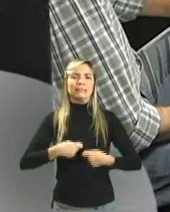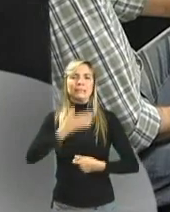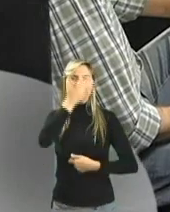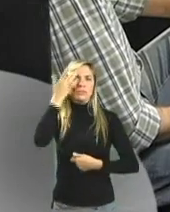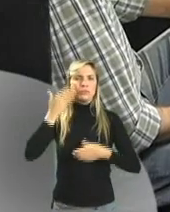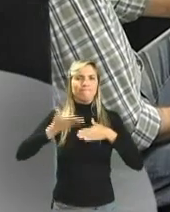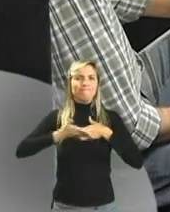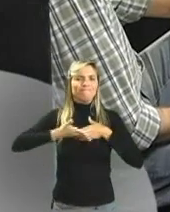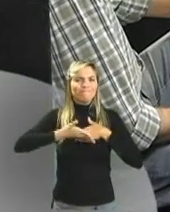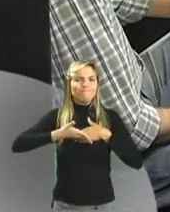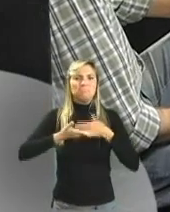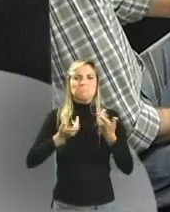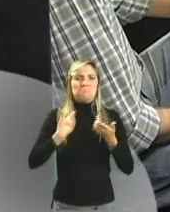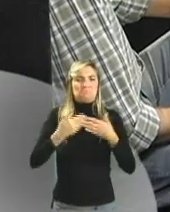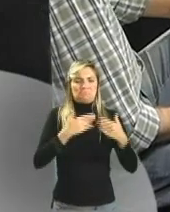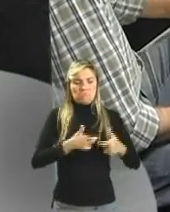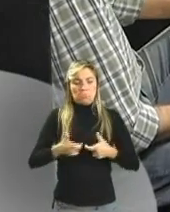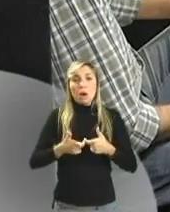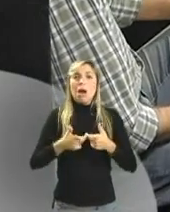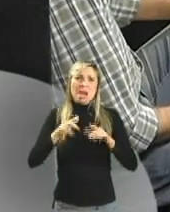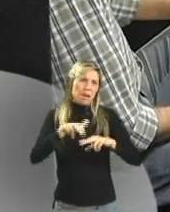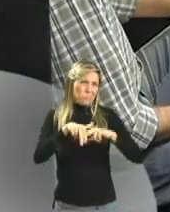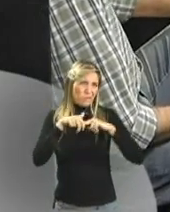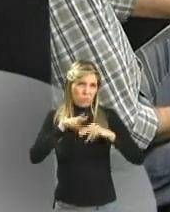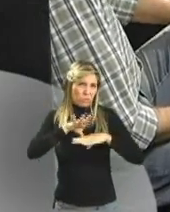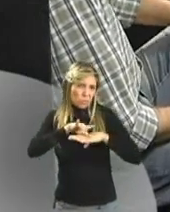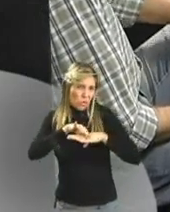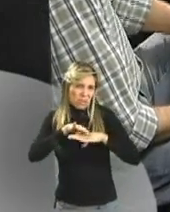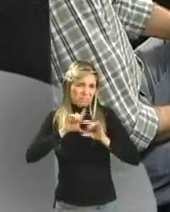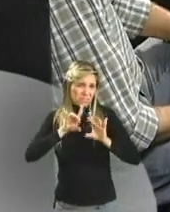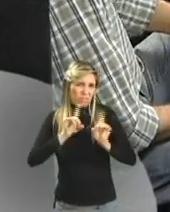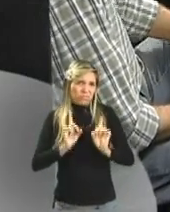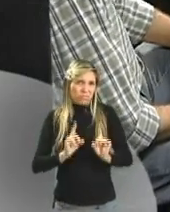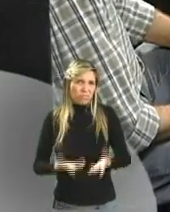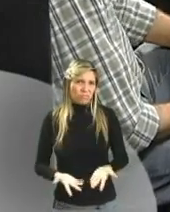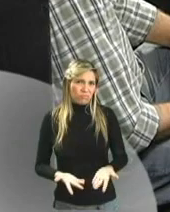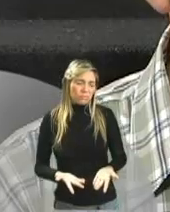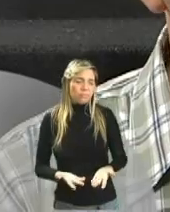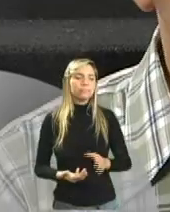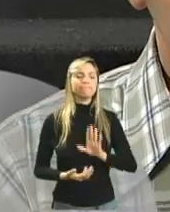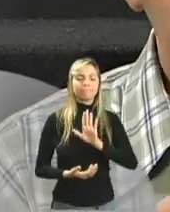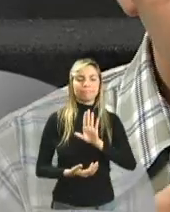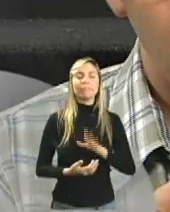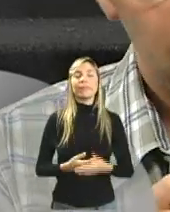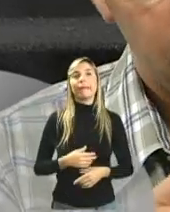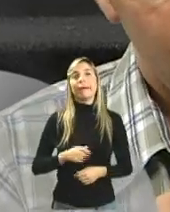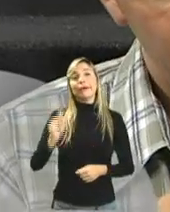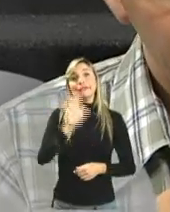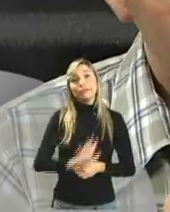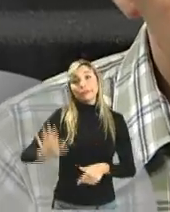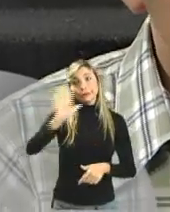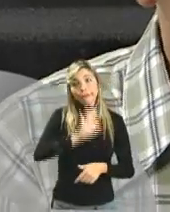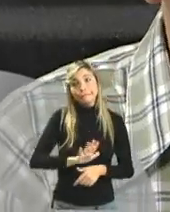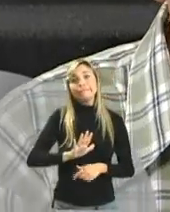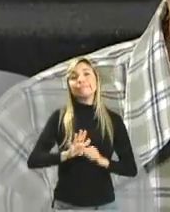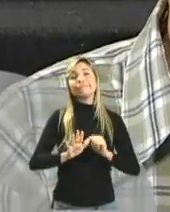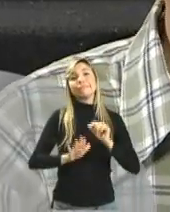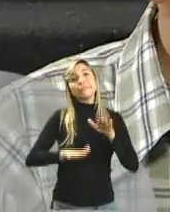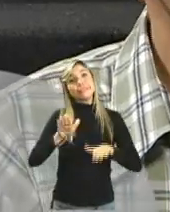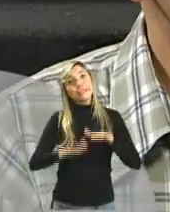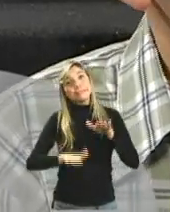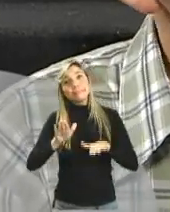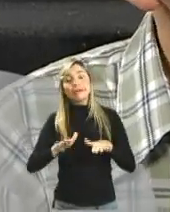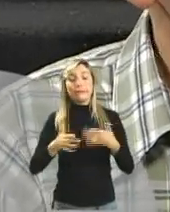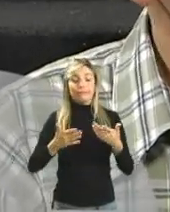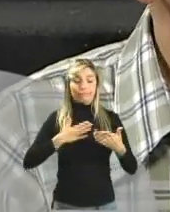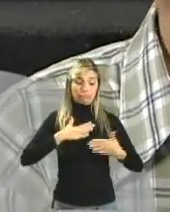dessa cirurgia, ela é decorrente de algumas doenças específicas, não? De uma forma geral, é claro que vai depender